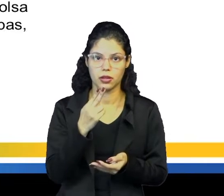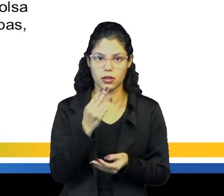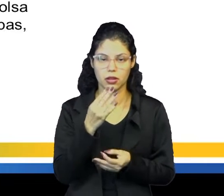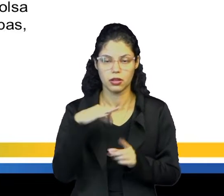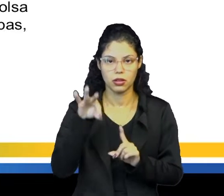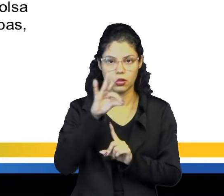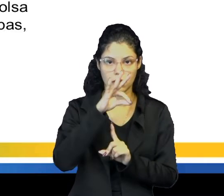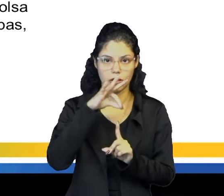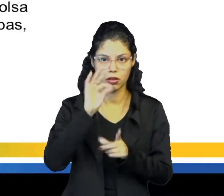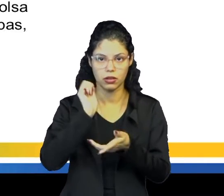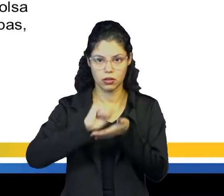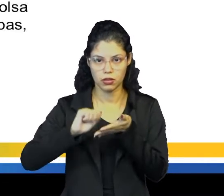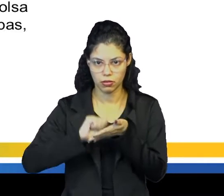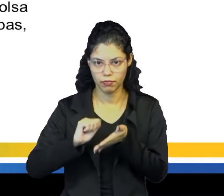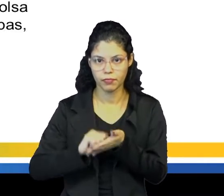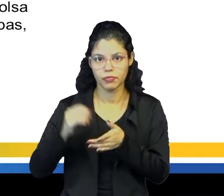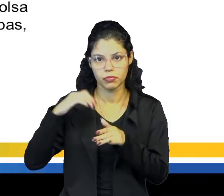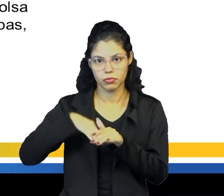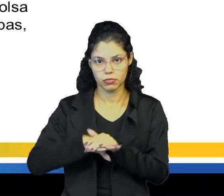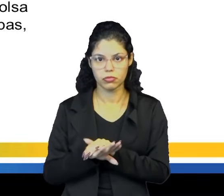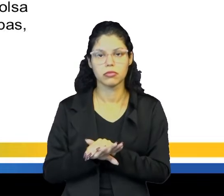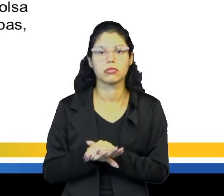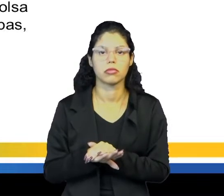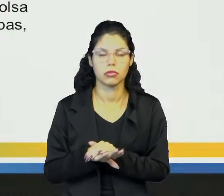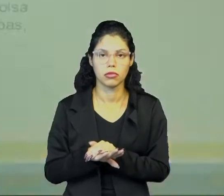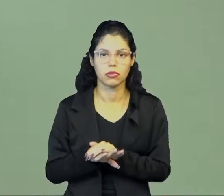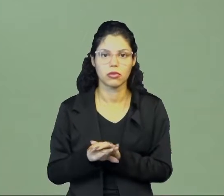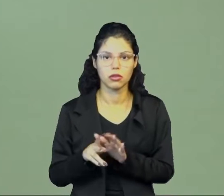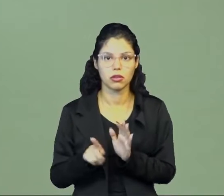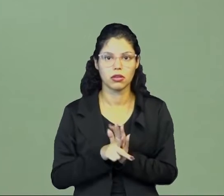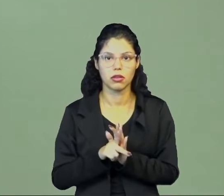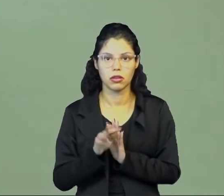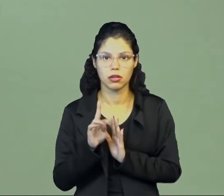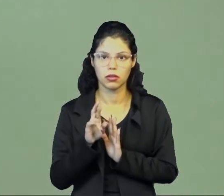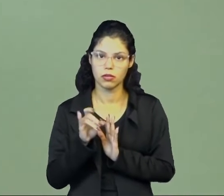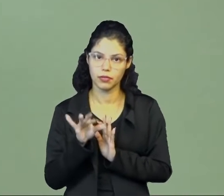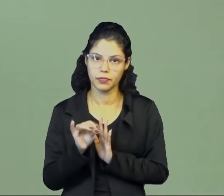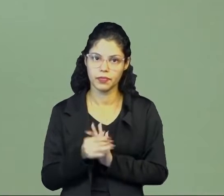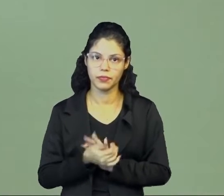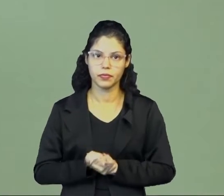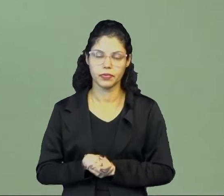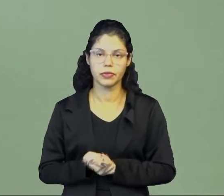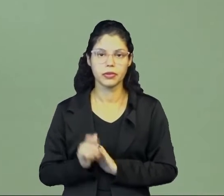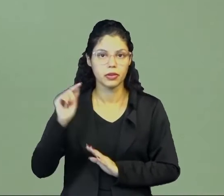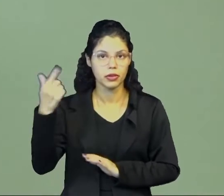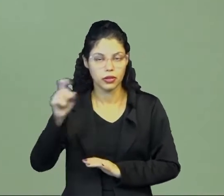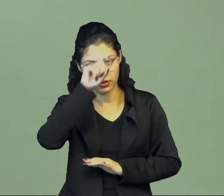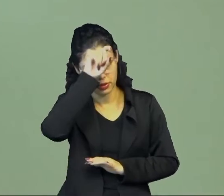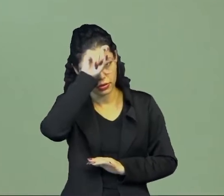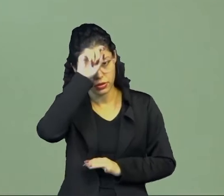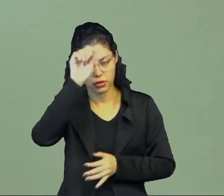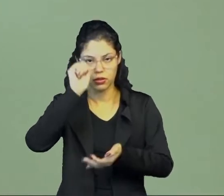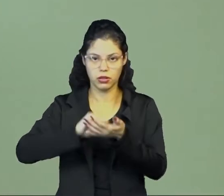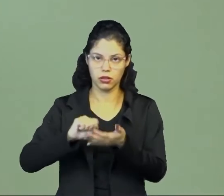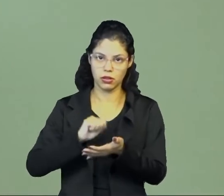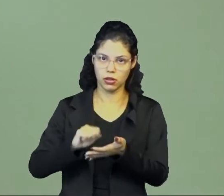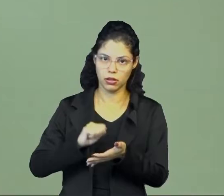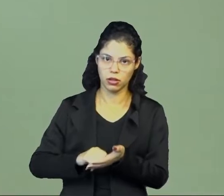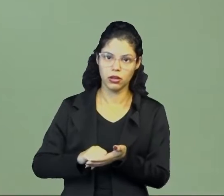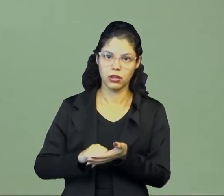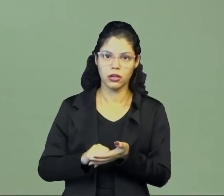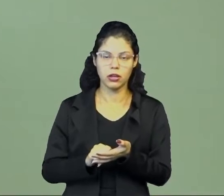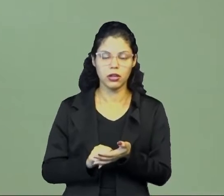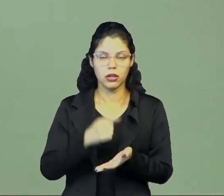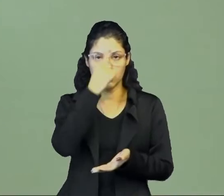espiritual para os escribas, sendo guardados em seus túmulos. Ali no Egito, os escribas